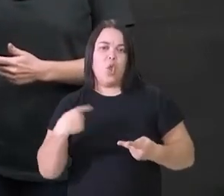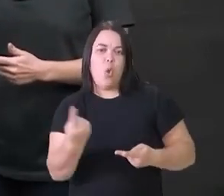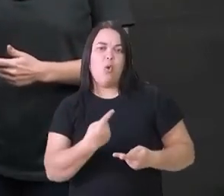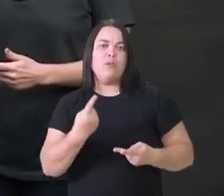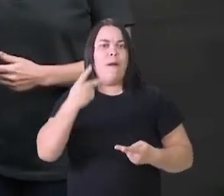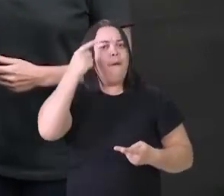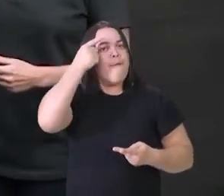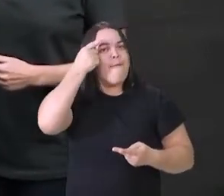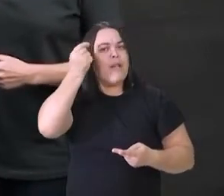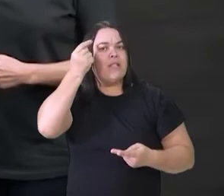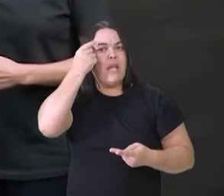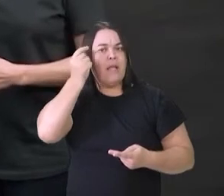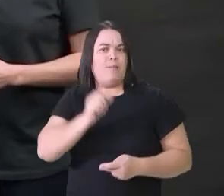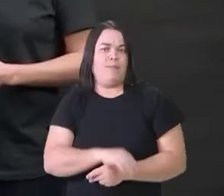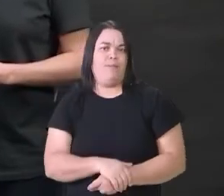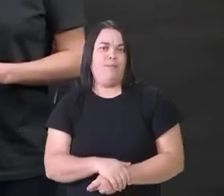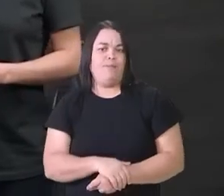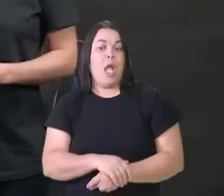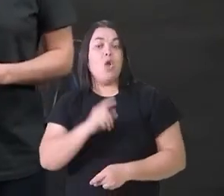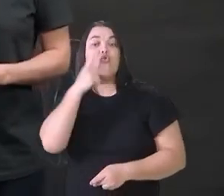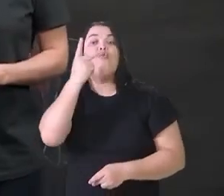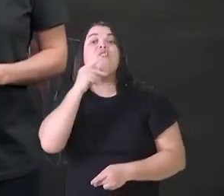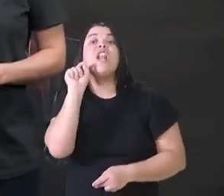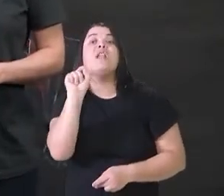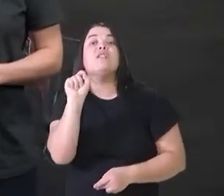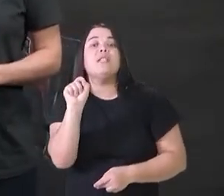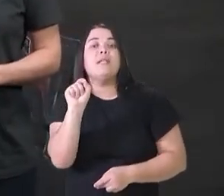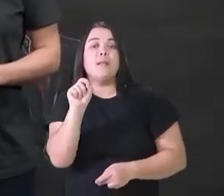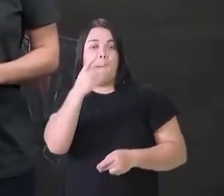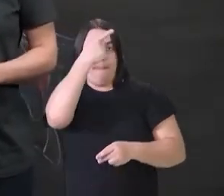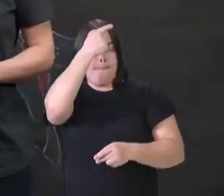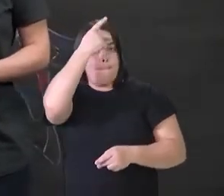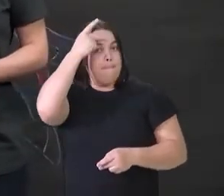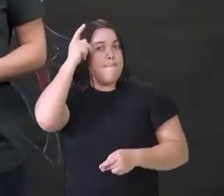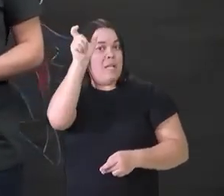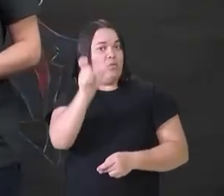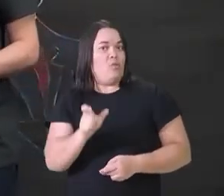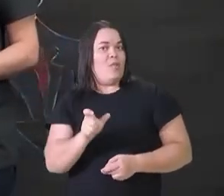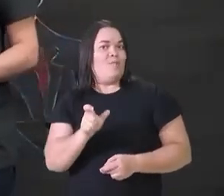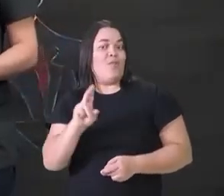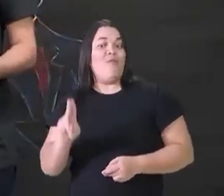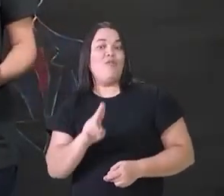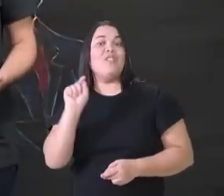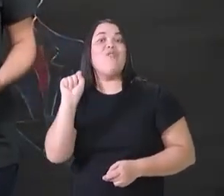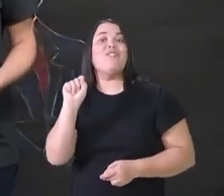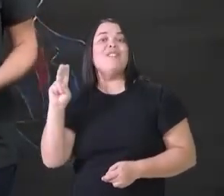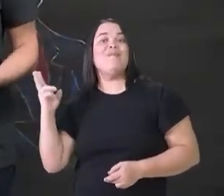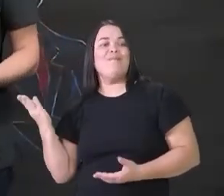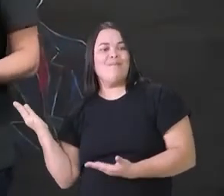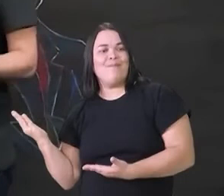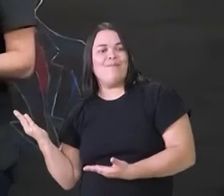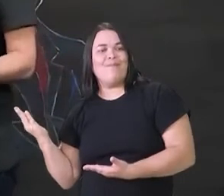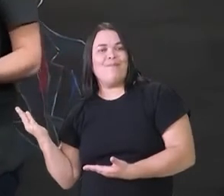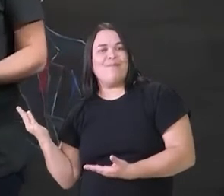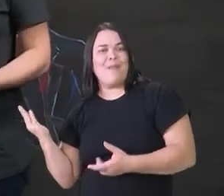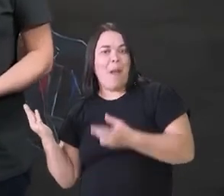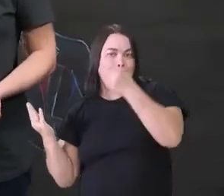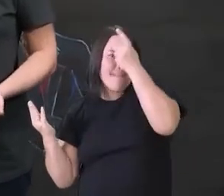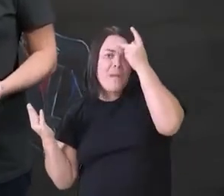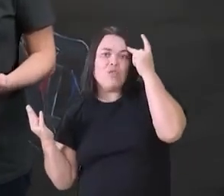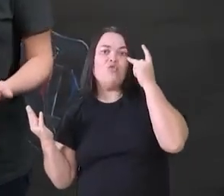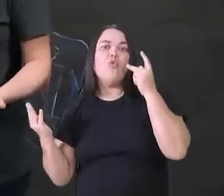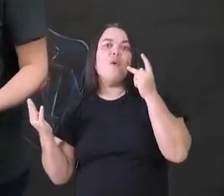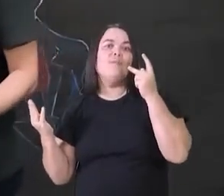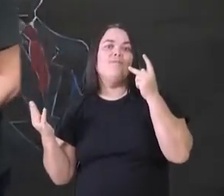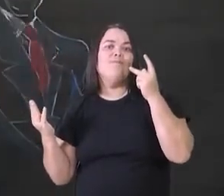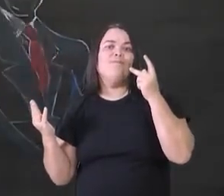universidade, faculdade. Eu estou falando de uma pessoa. Se eu estou falando de uma pessoa, eu vou usar o who. Barack